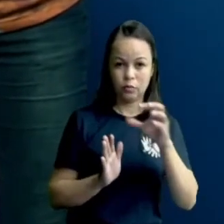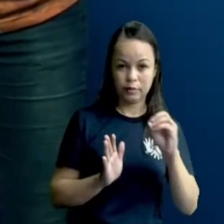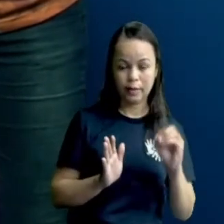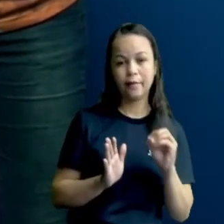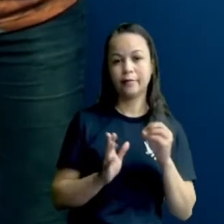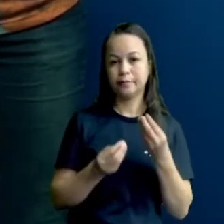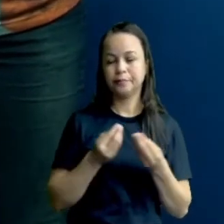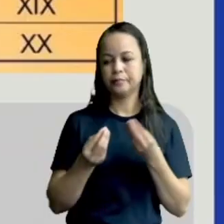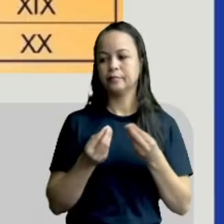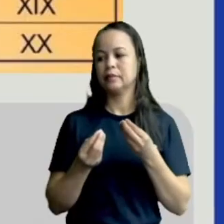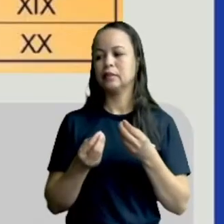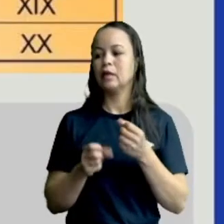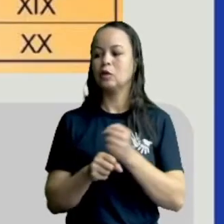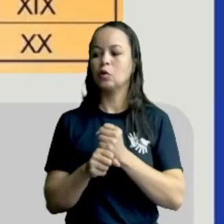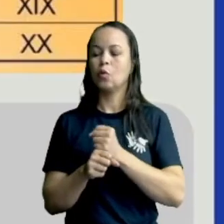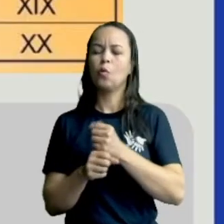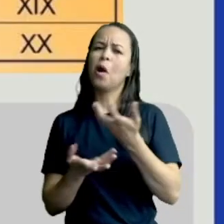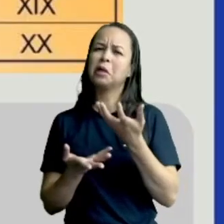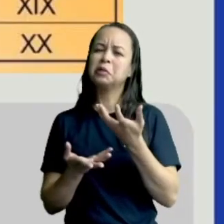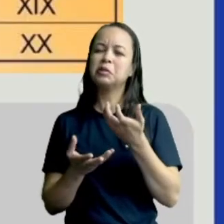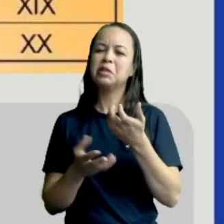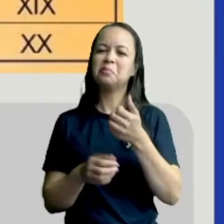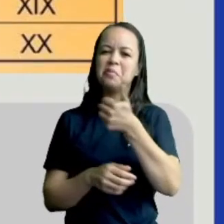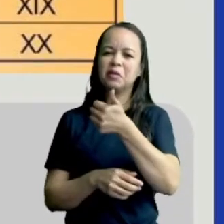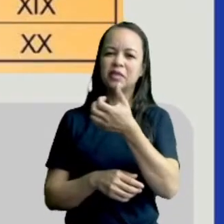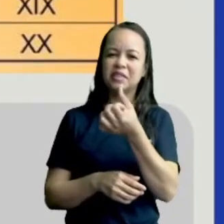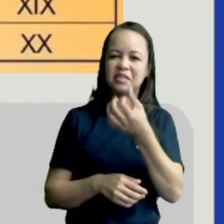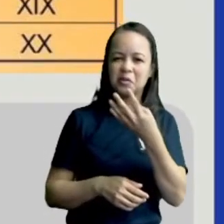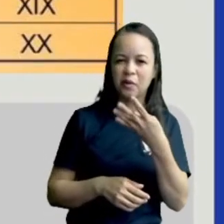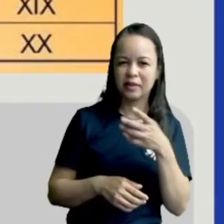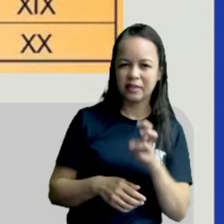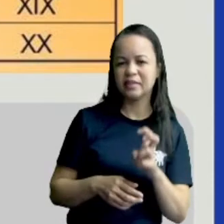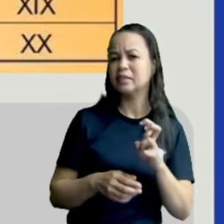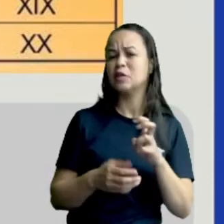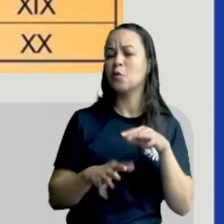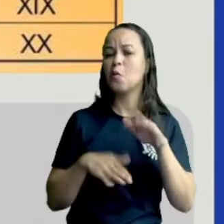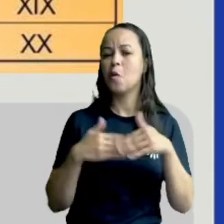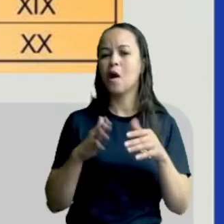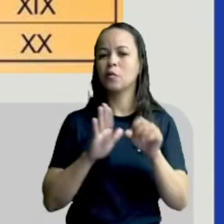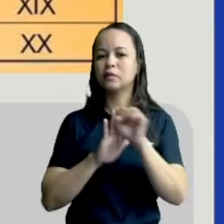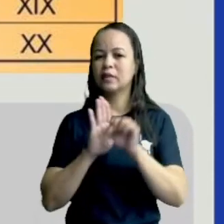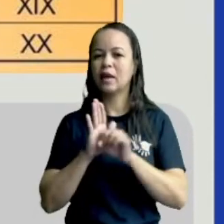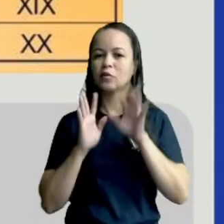de 1645, mas eu já dei a dica aí para você calcular. Tira a